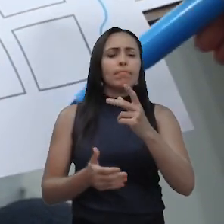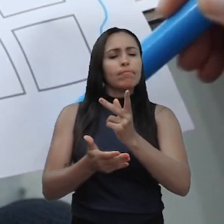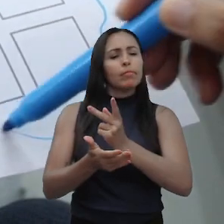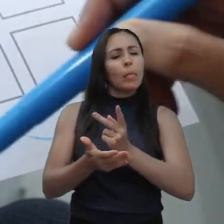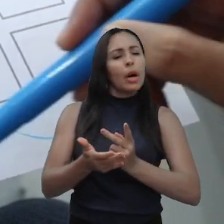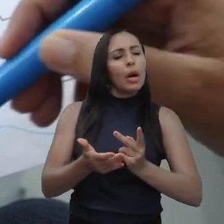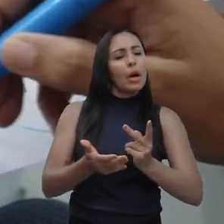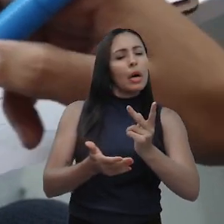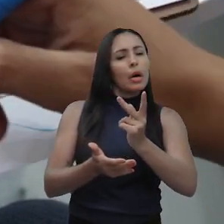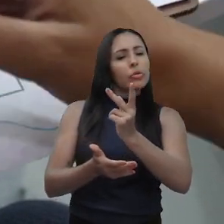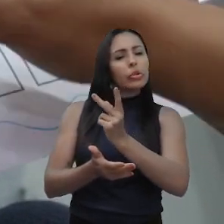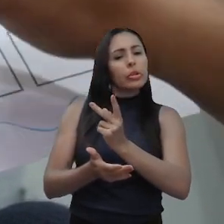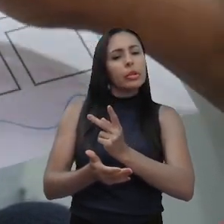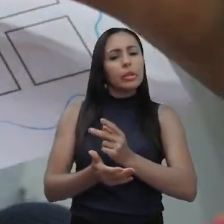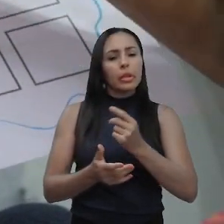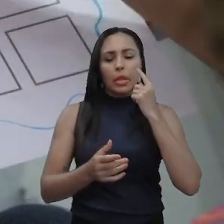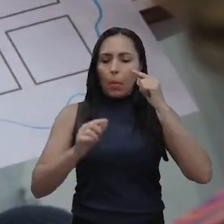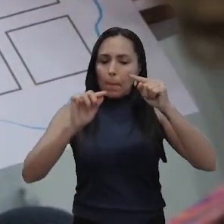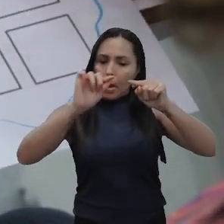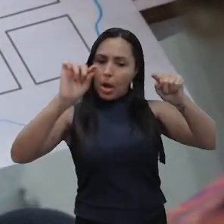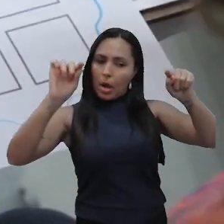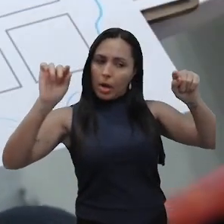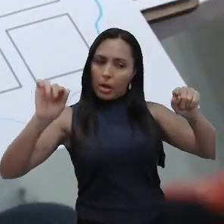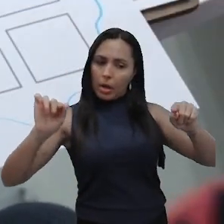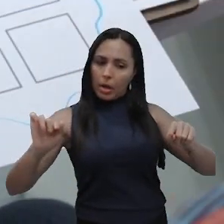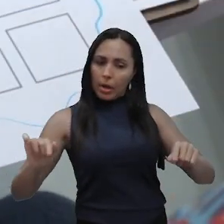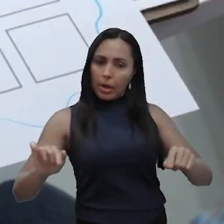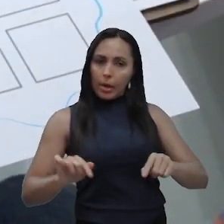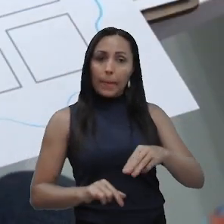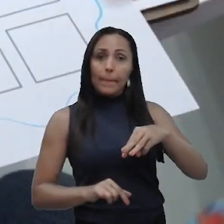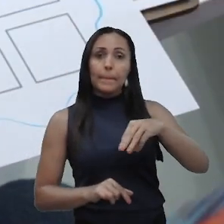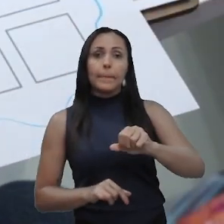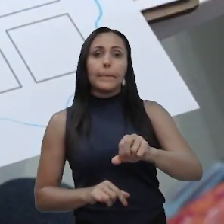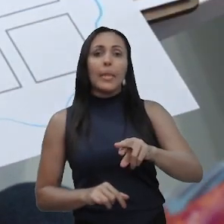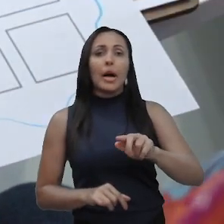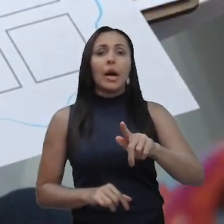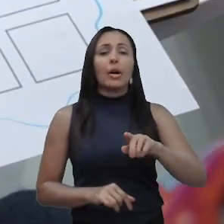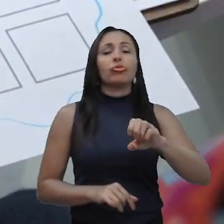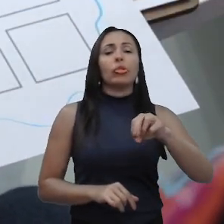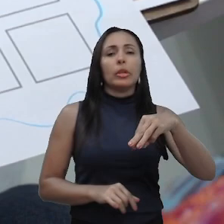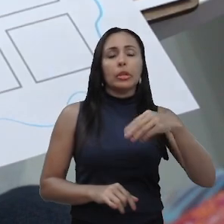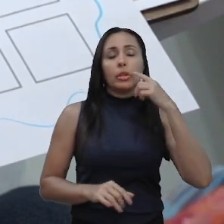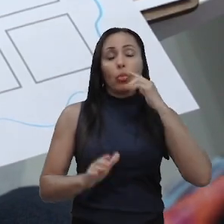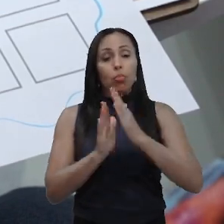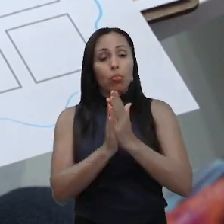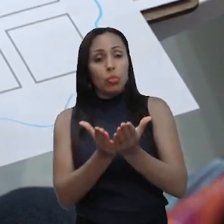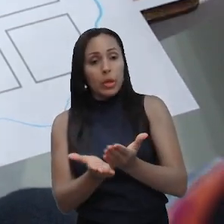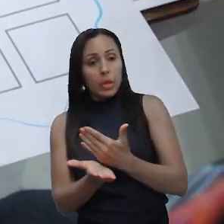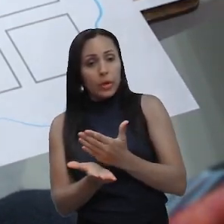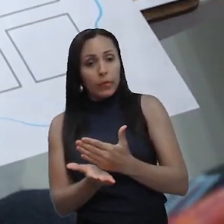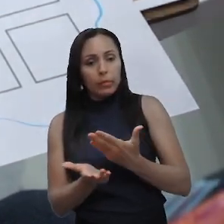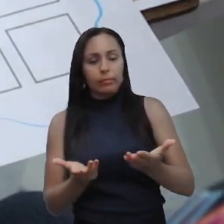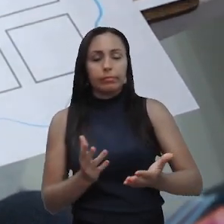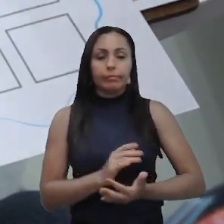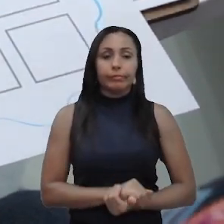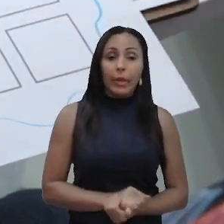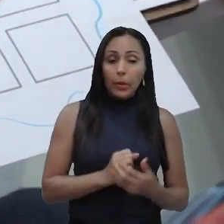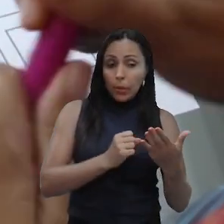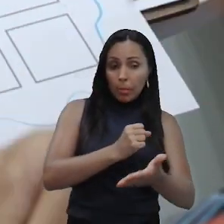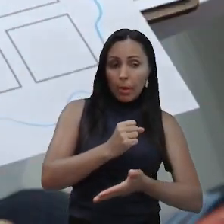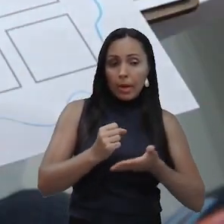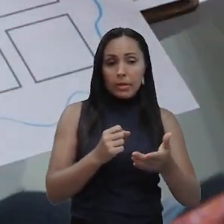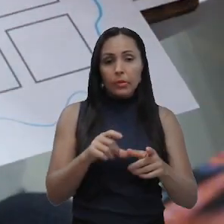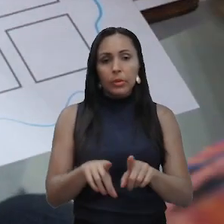seria a margem de um livro, por assim dizer. E uma coisa básica também do grid é